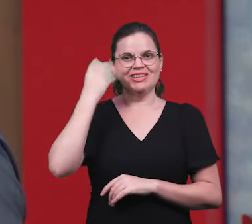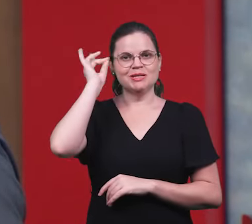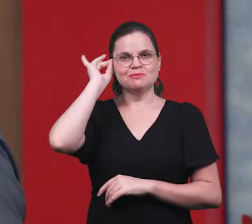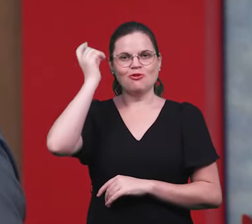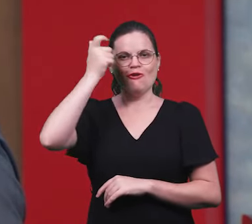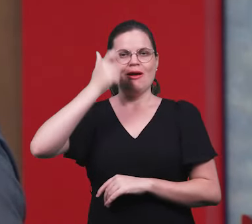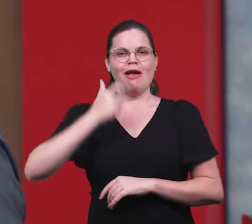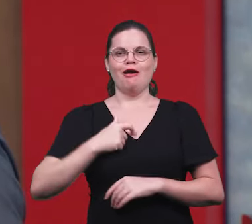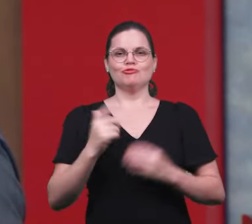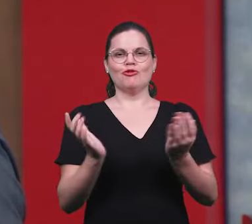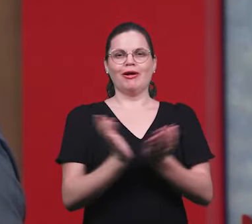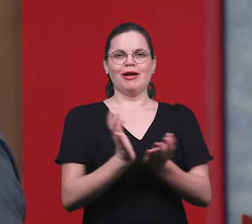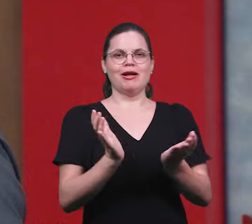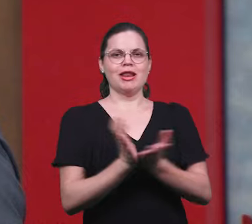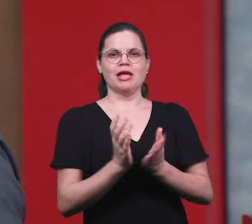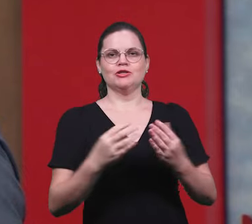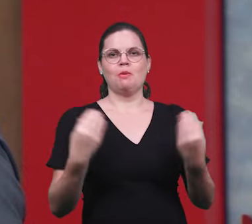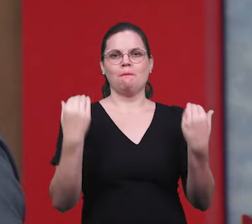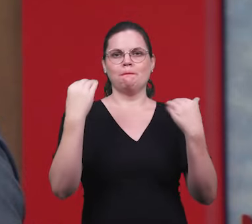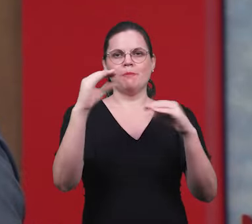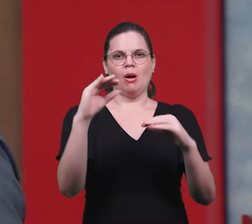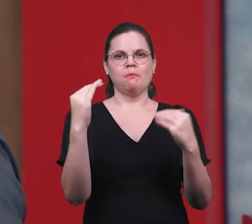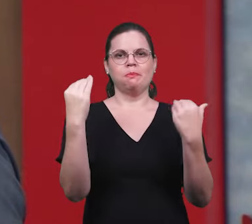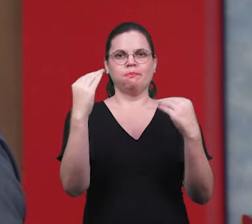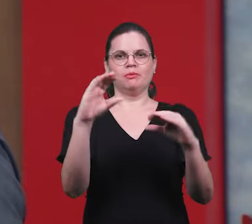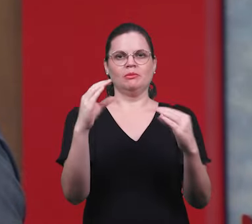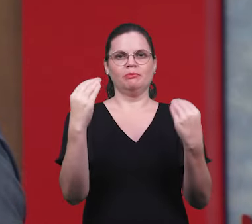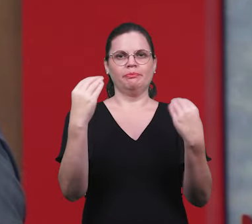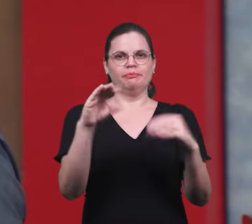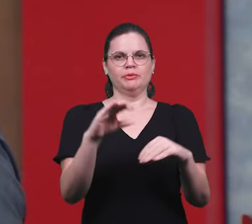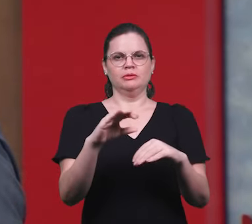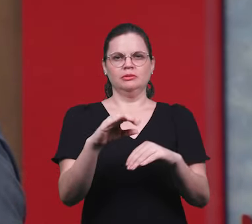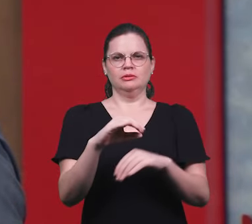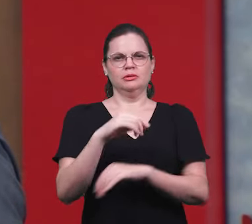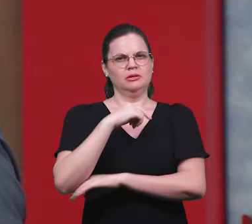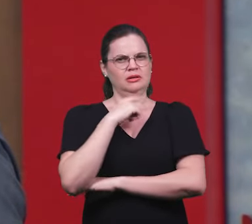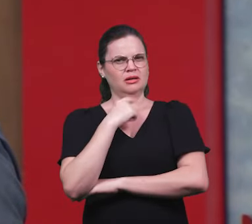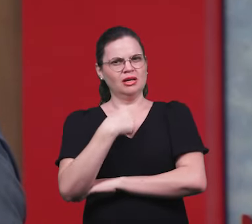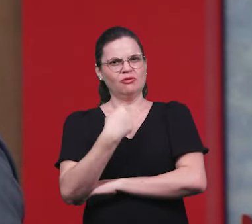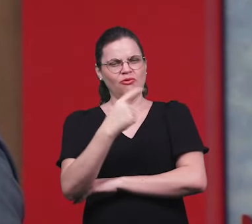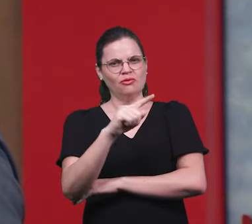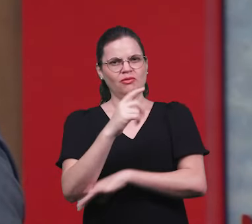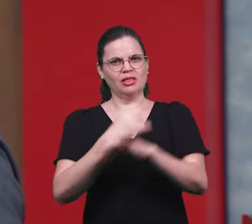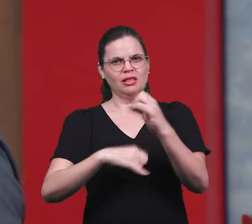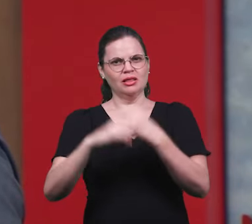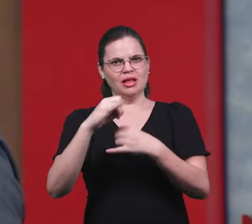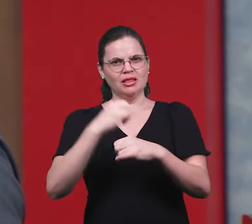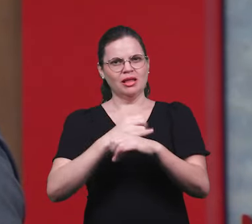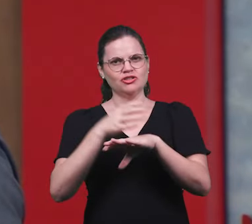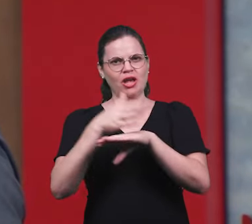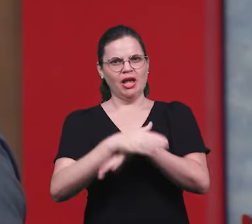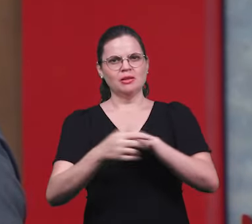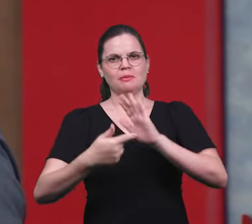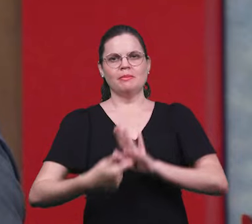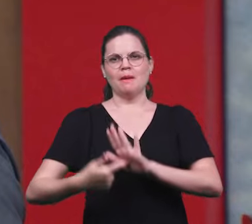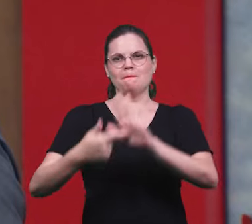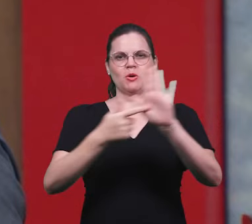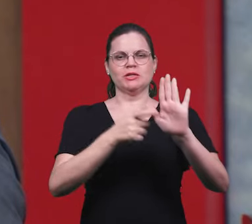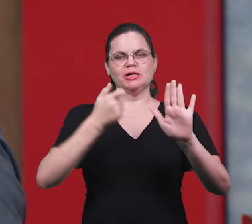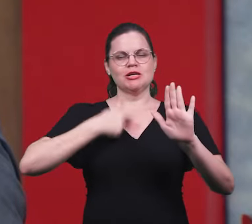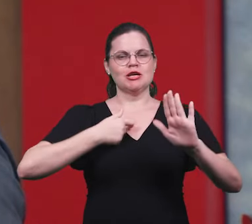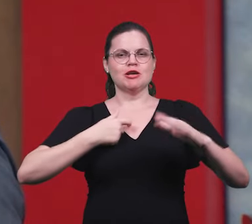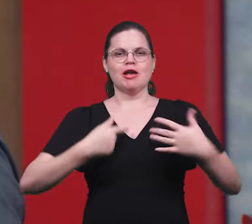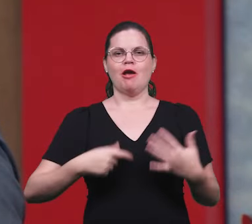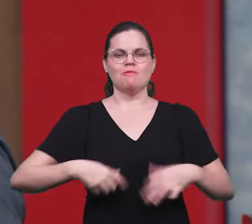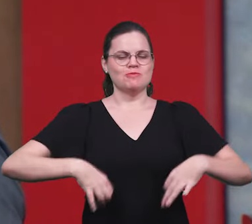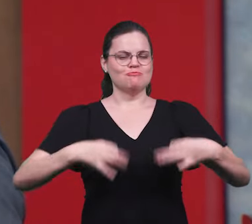também. De você querer ir para a internet, parecer o que você não é. Expor uma santidade